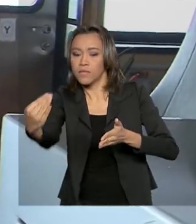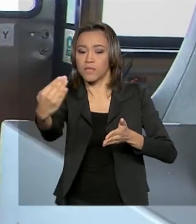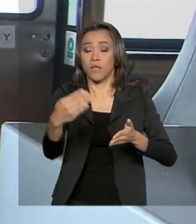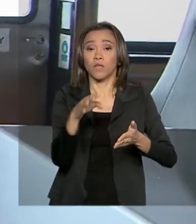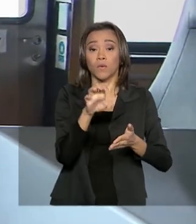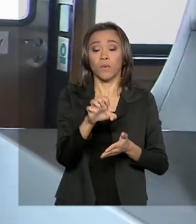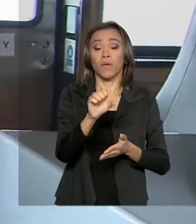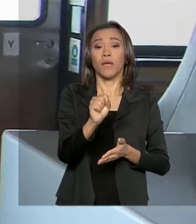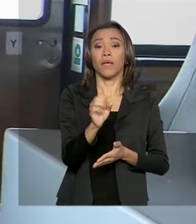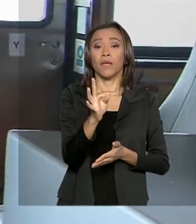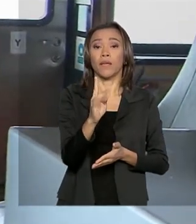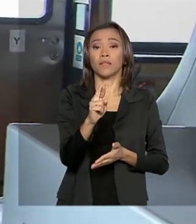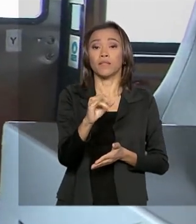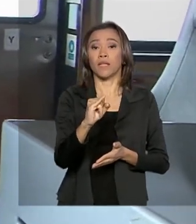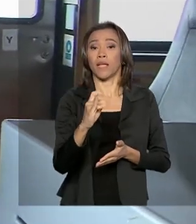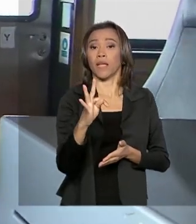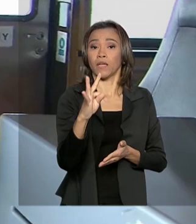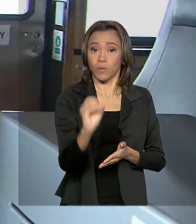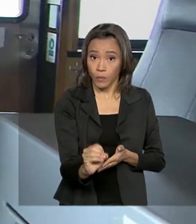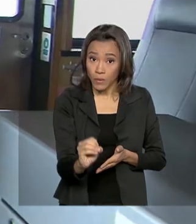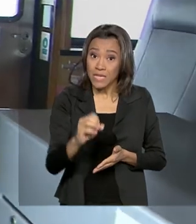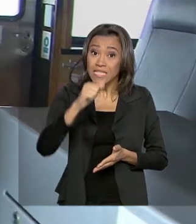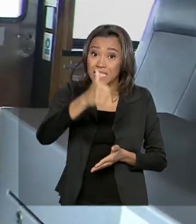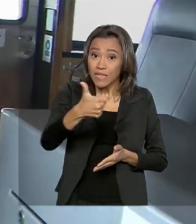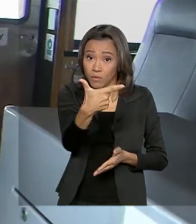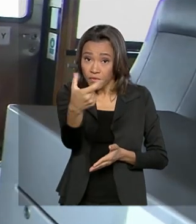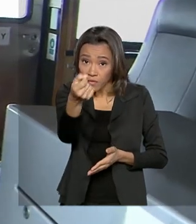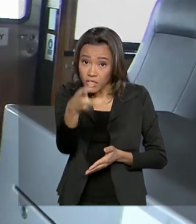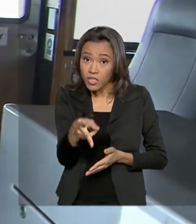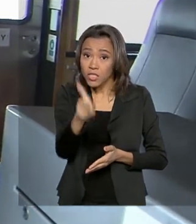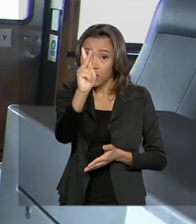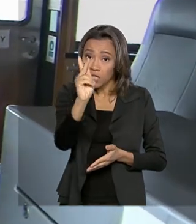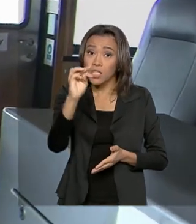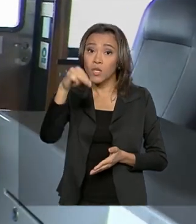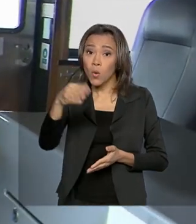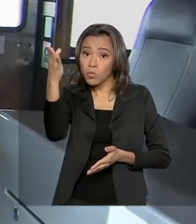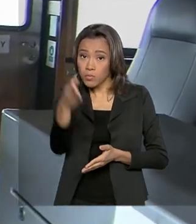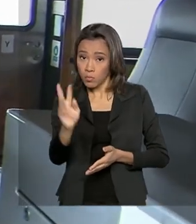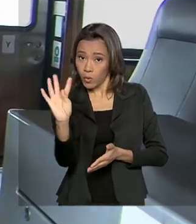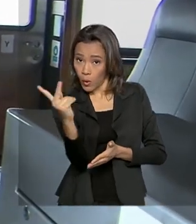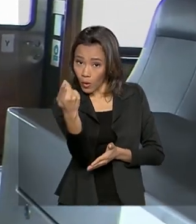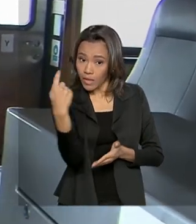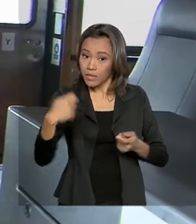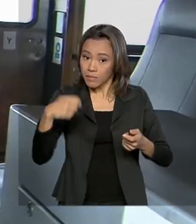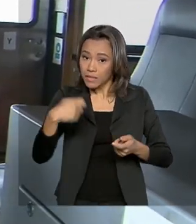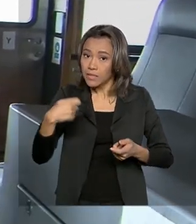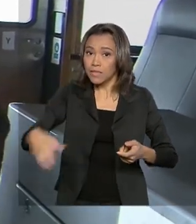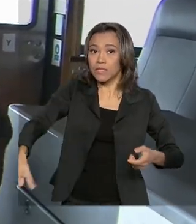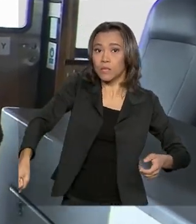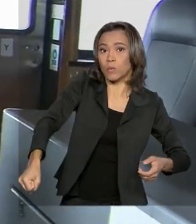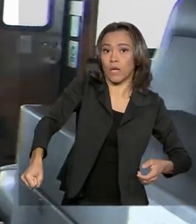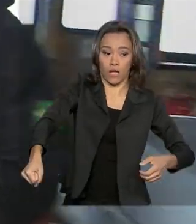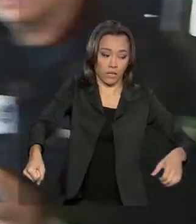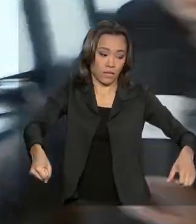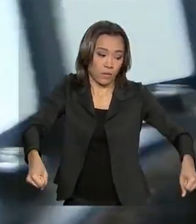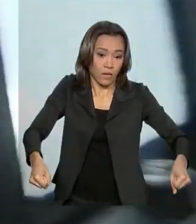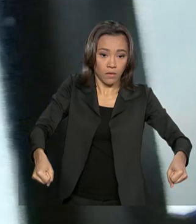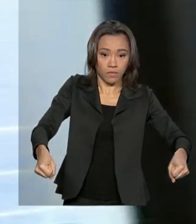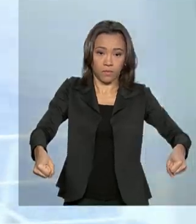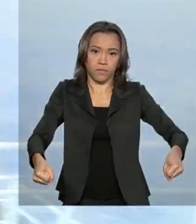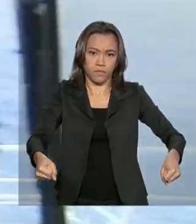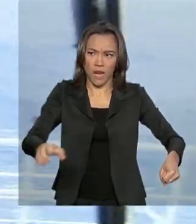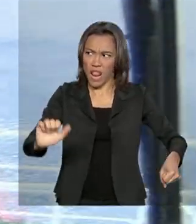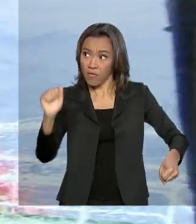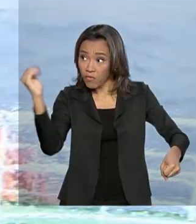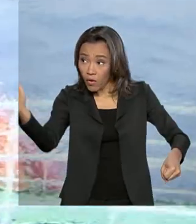ventos atingiram 120 km por hora e para caminhar a bordo, só mesmo se segurando em algum apoio. Lá fora, as